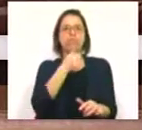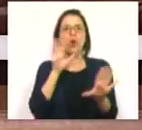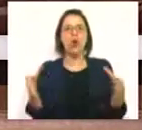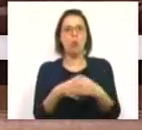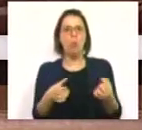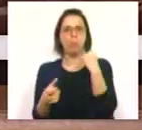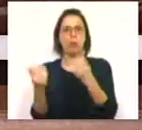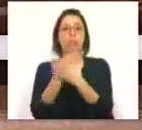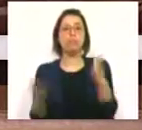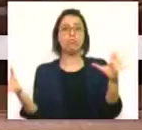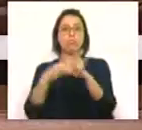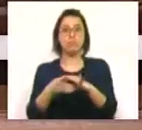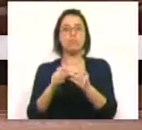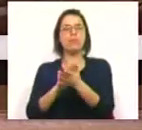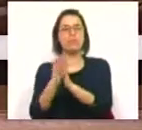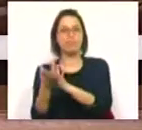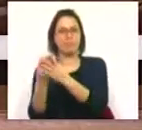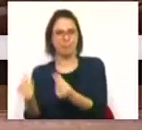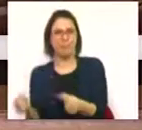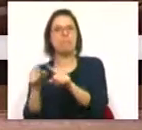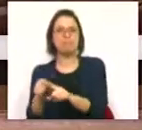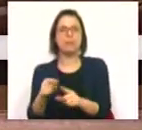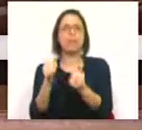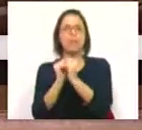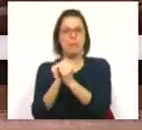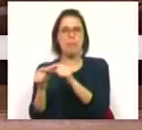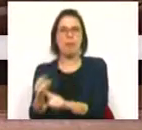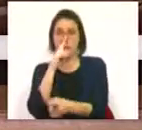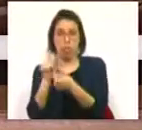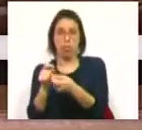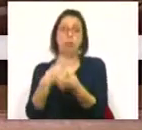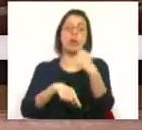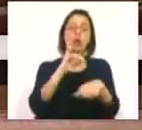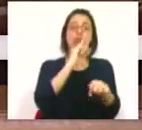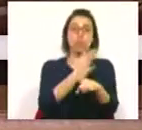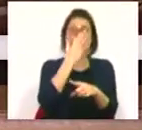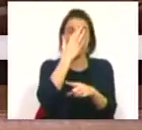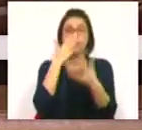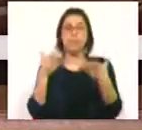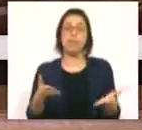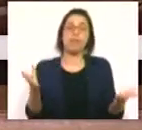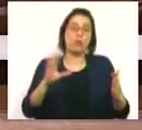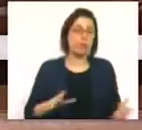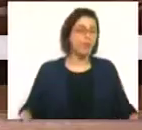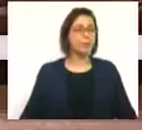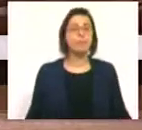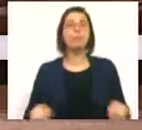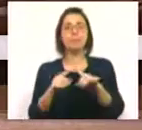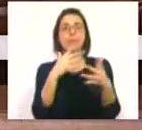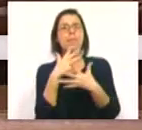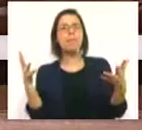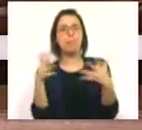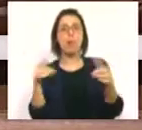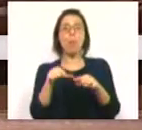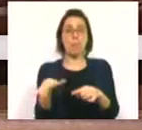grupos económicos ligados à celulose e, como se isso fosse pouco, temos ainda outro dado que vem ajudar à festa. É que, em grande